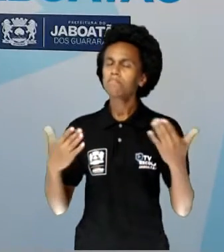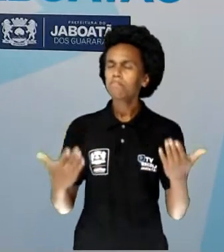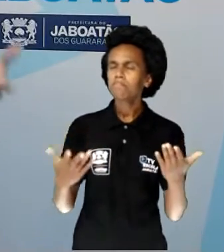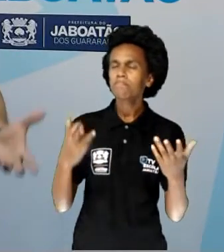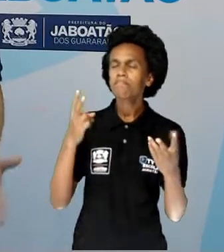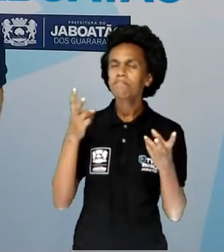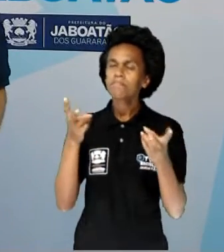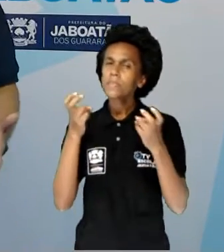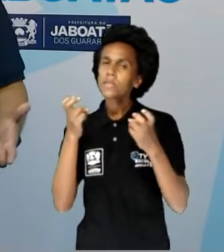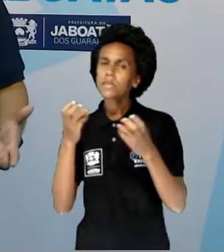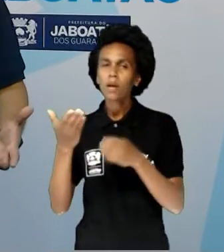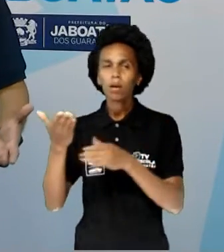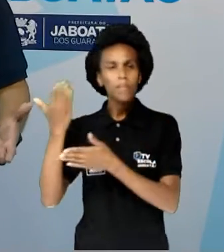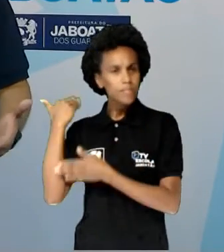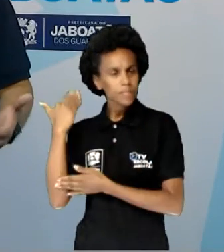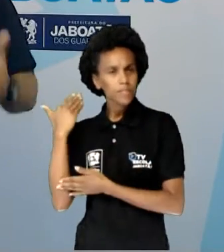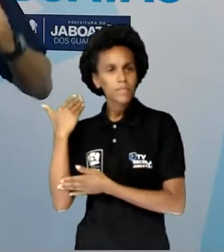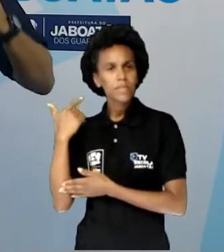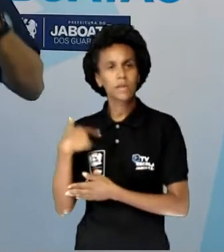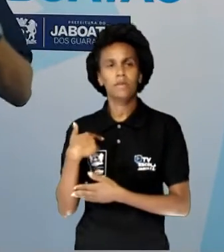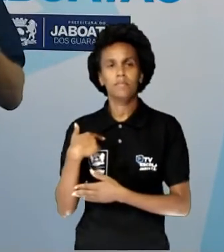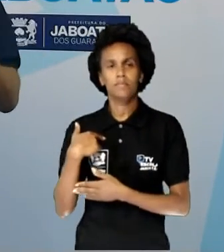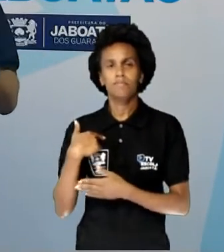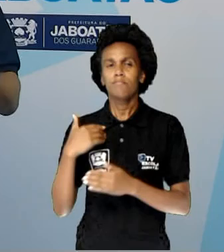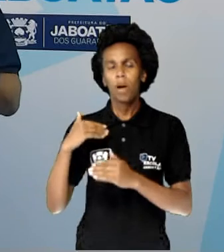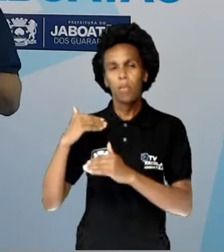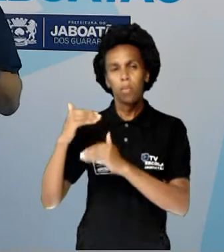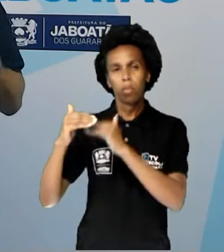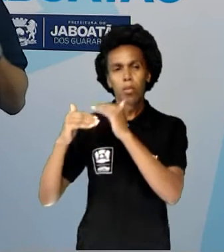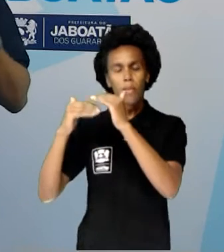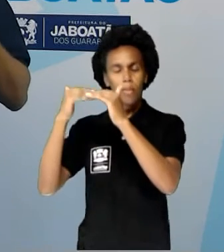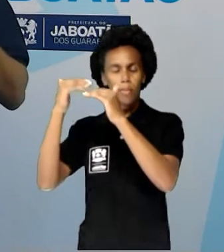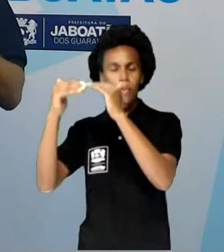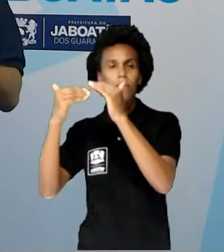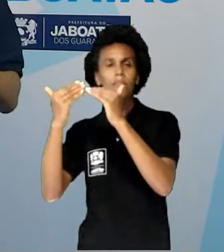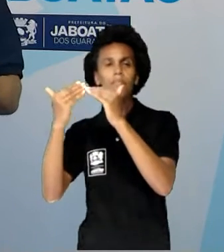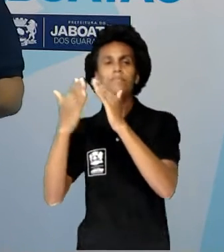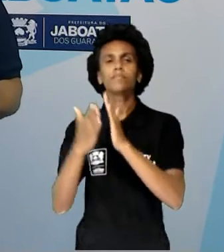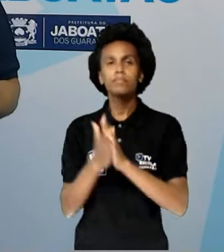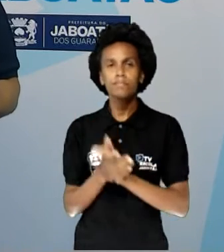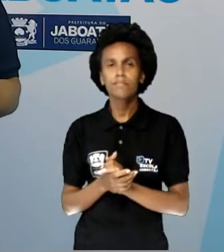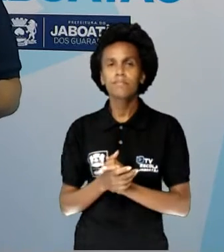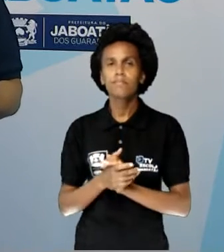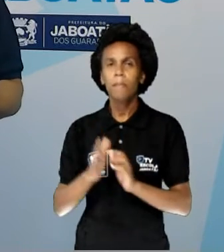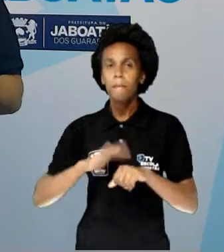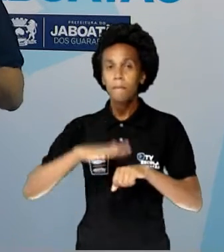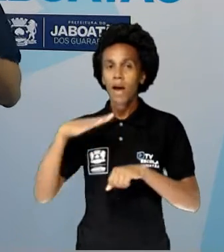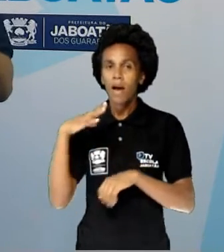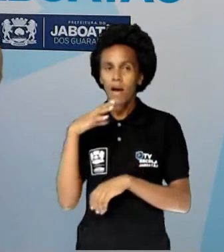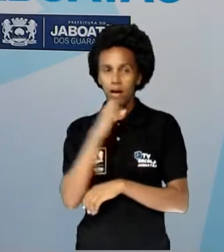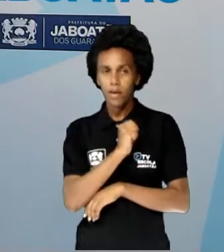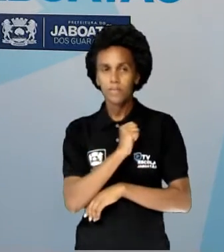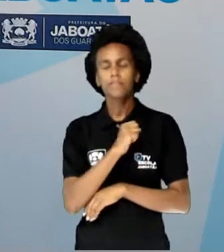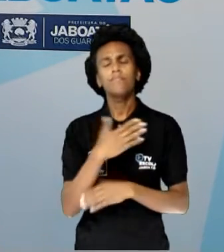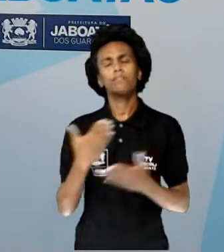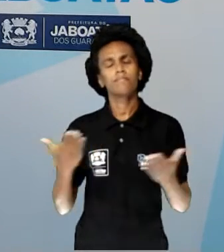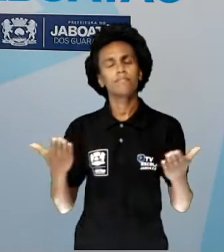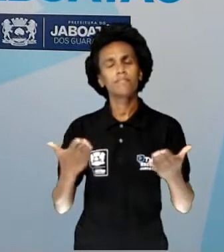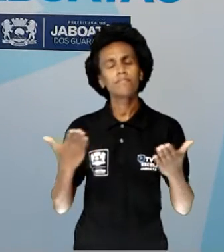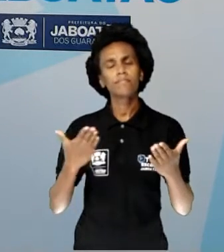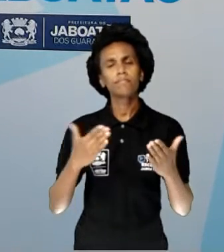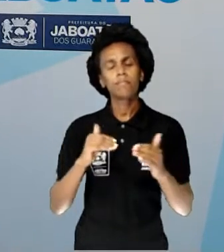anos, em 10 anos. Esse ritmo aí de crescimento, ele anda menor. Isso por uma questão